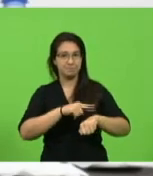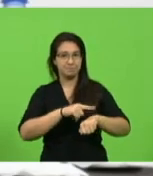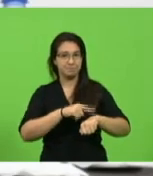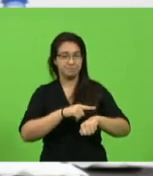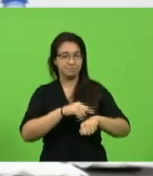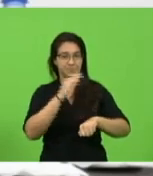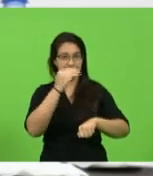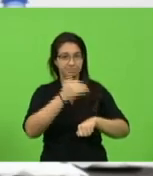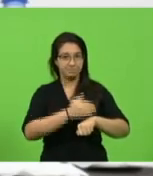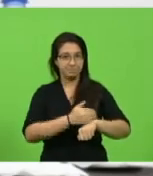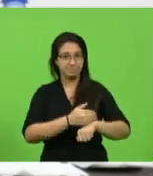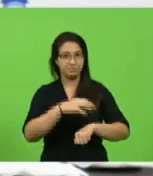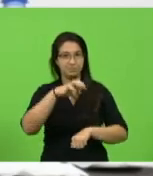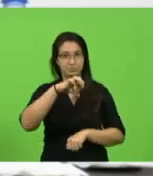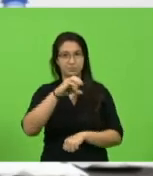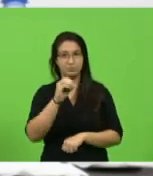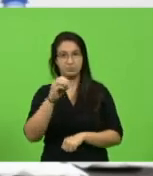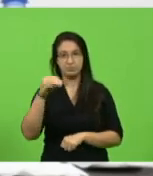minutos.